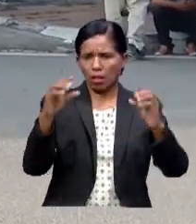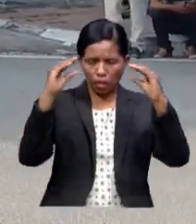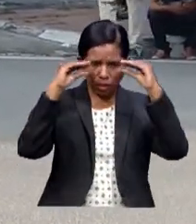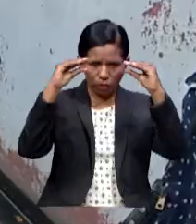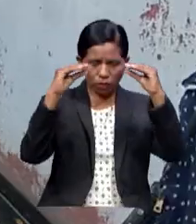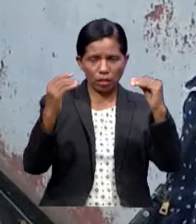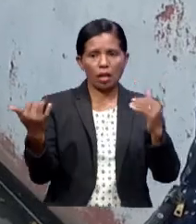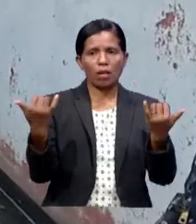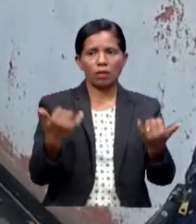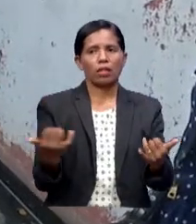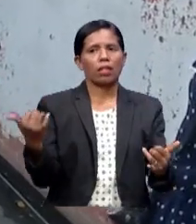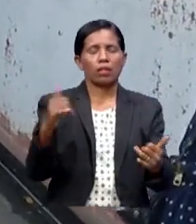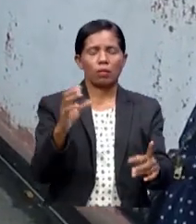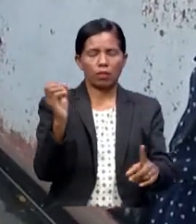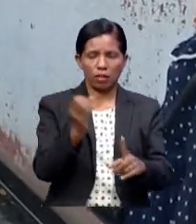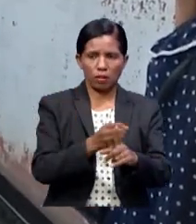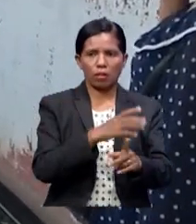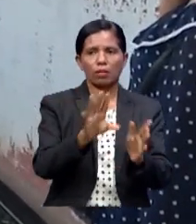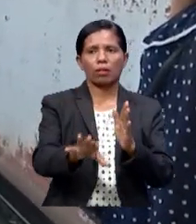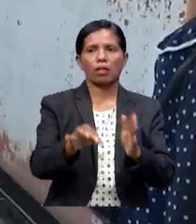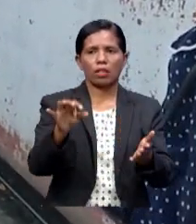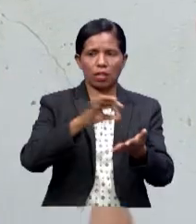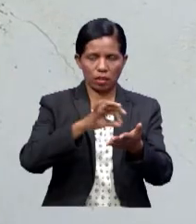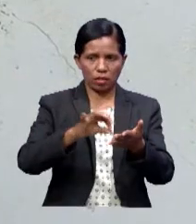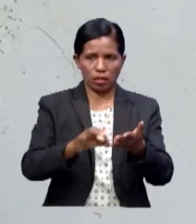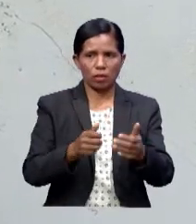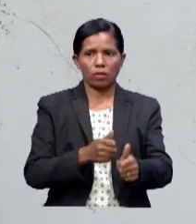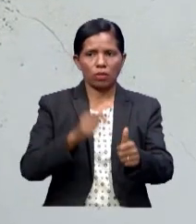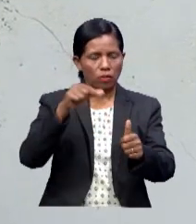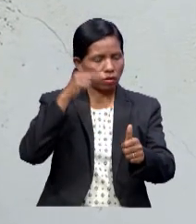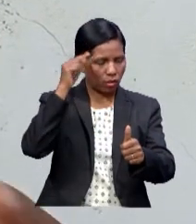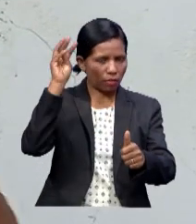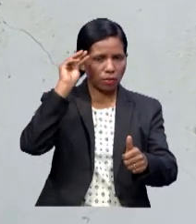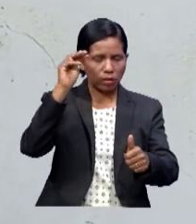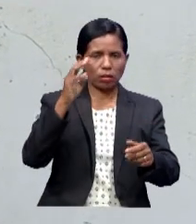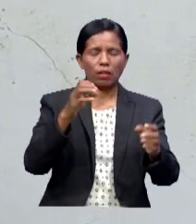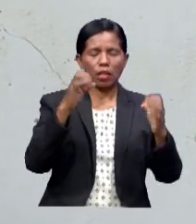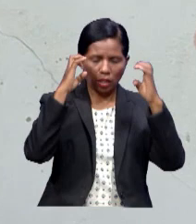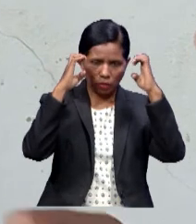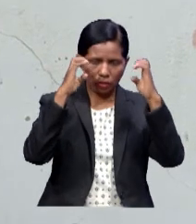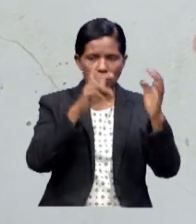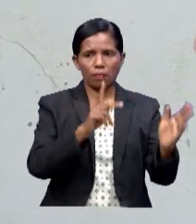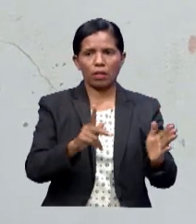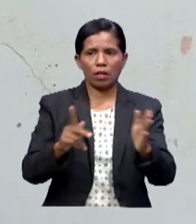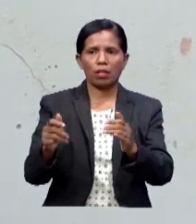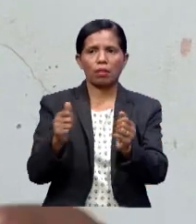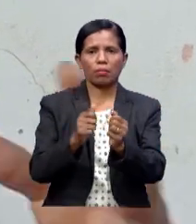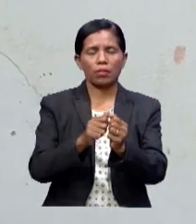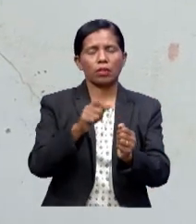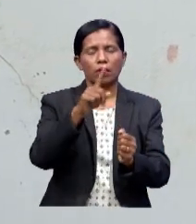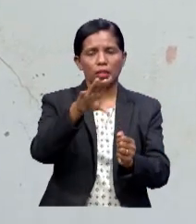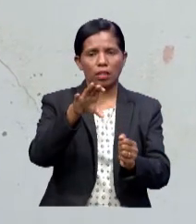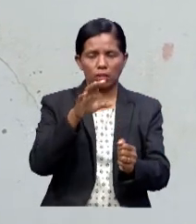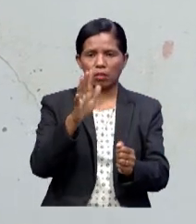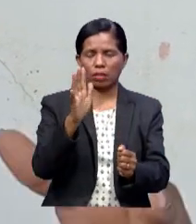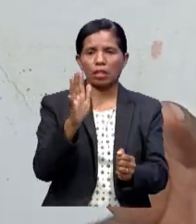Sira makagor hetan lo oportunidade ne per batu hetan kontratu nebe pil governo ministério de educação plano atu recruta ri unidades lima ne agor e ma sira